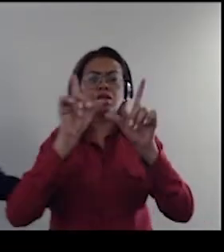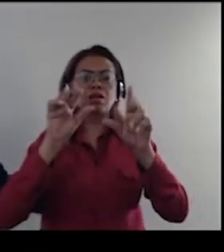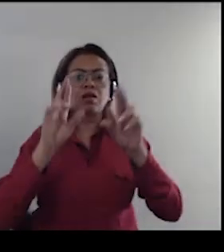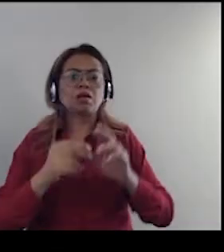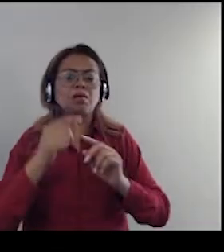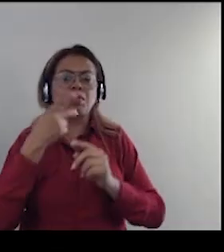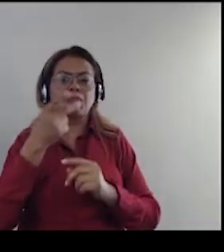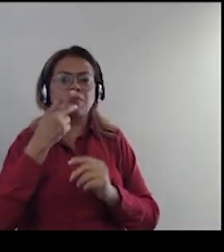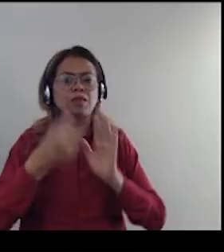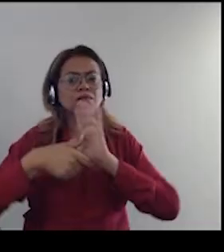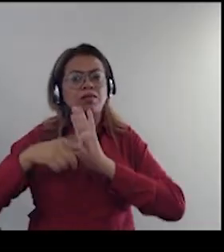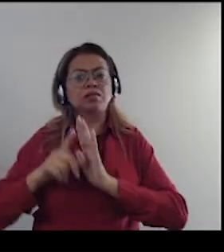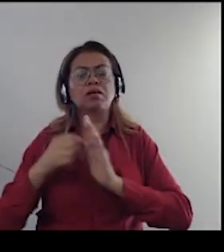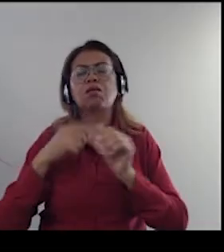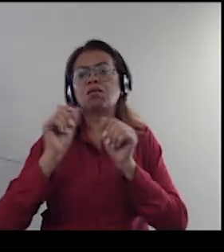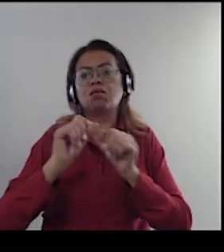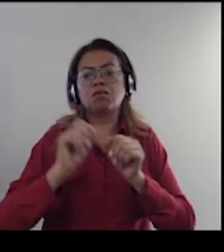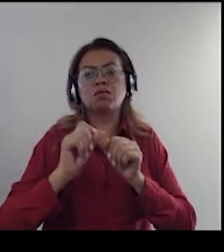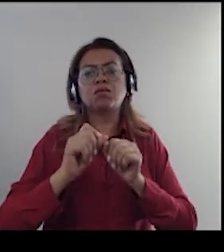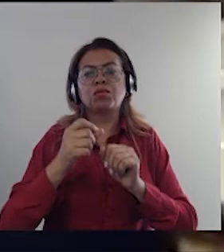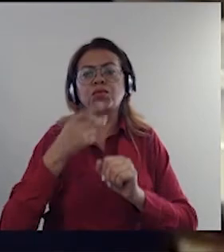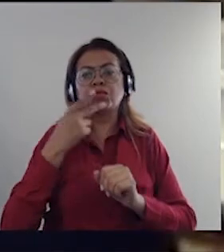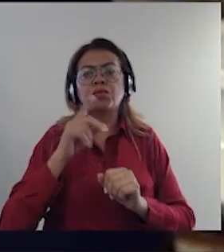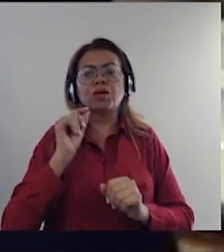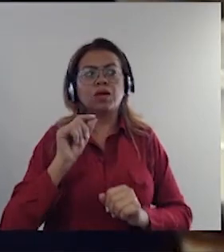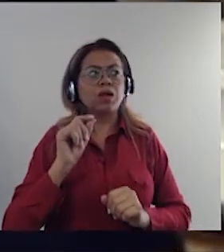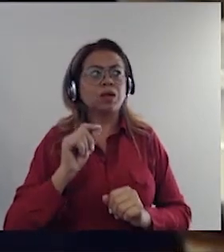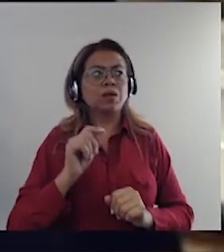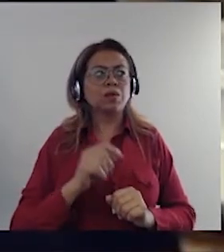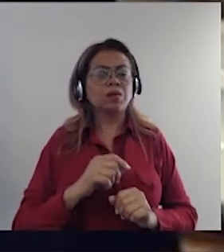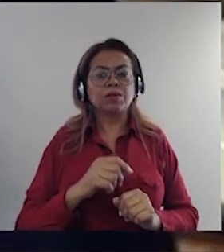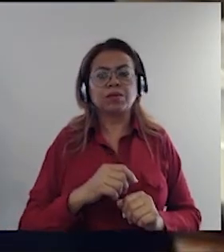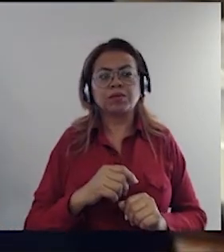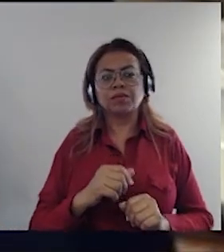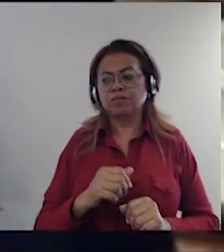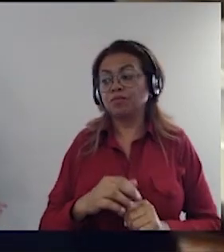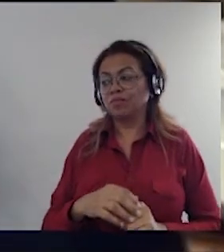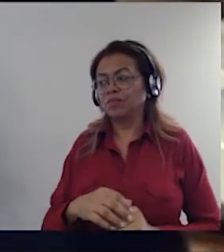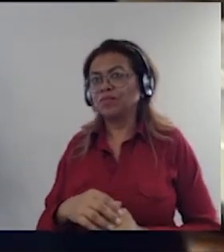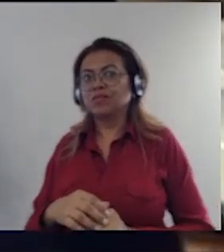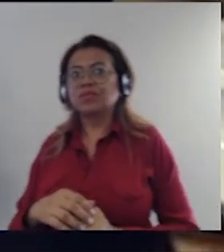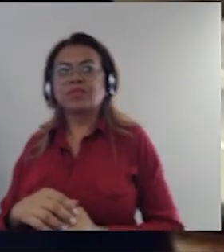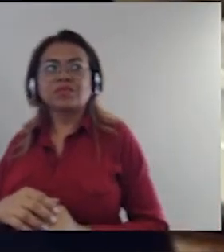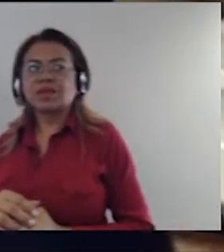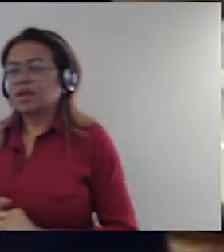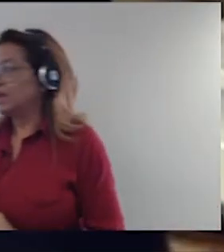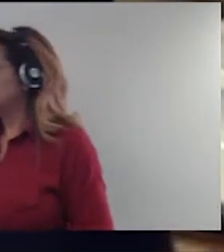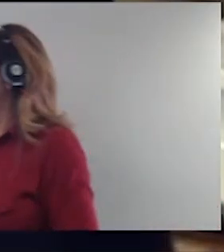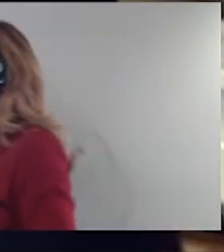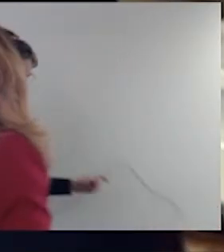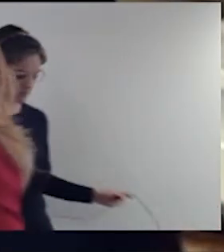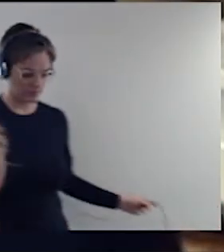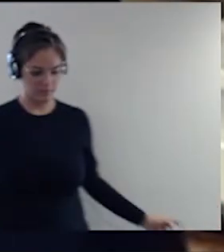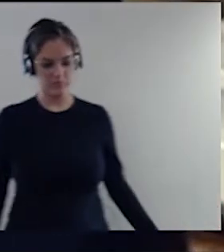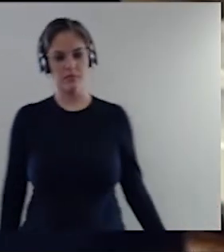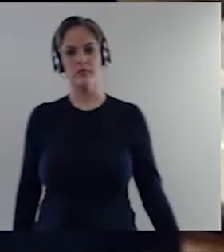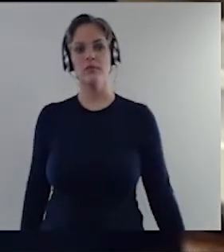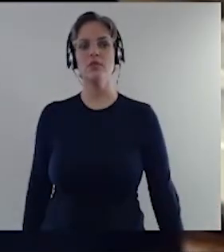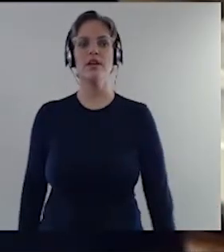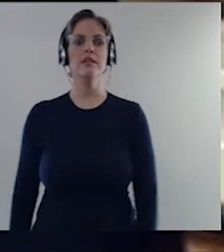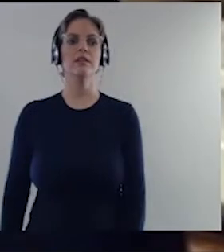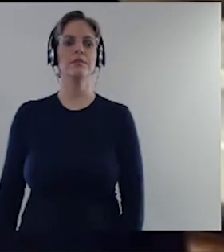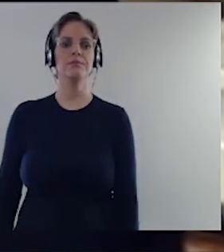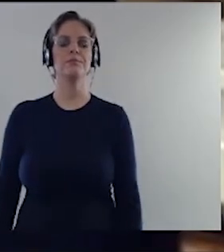anteriores já fizeram uma grande, digamos assim, uma avaliação muito